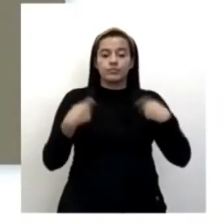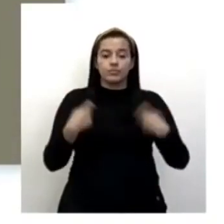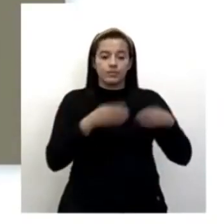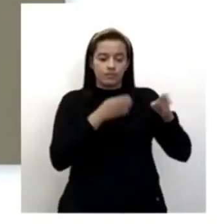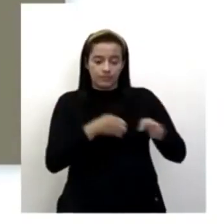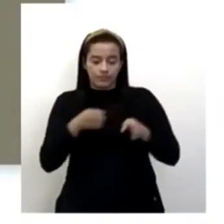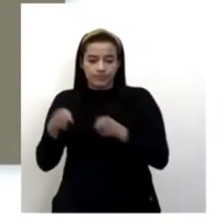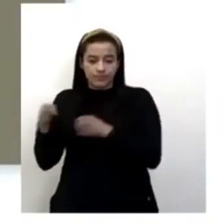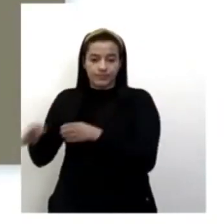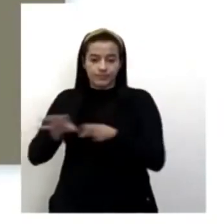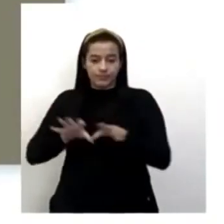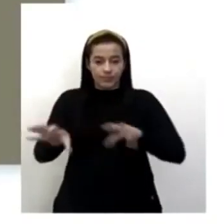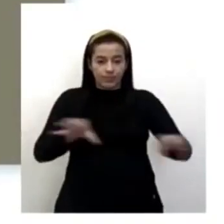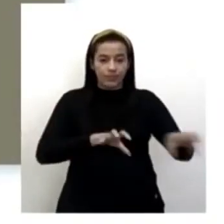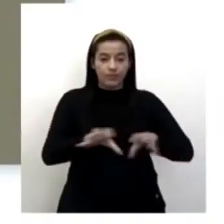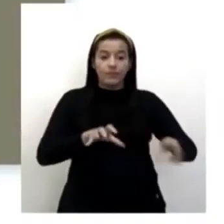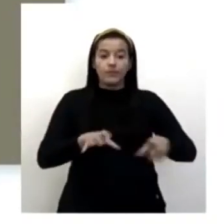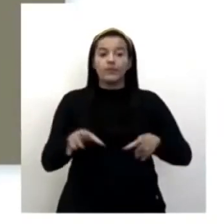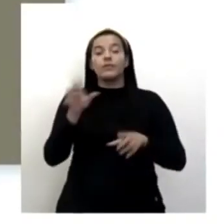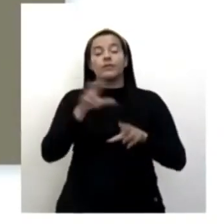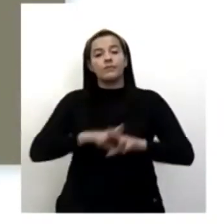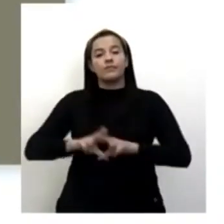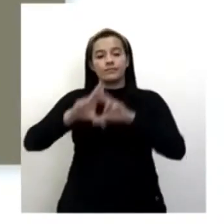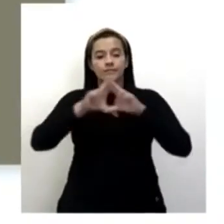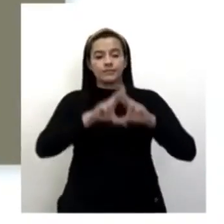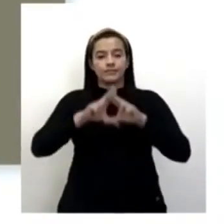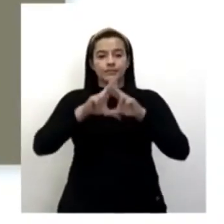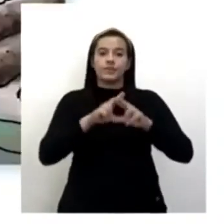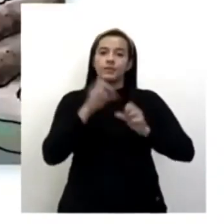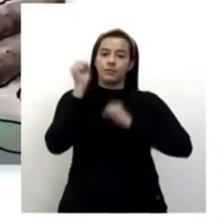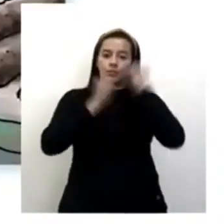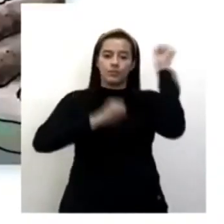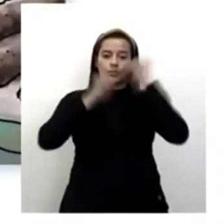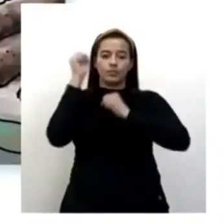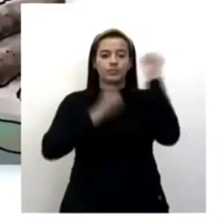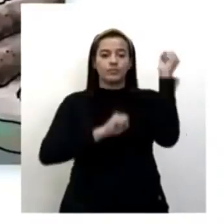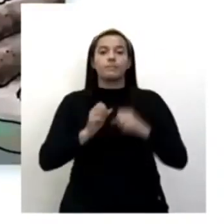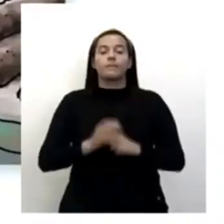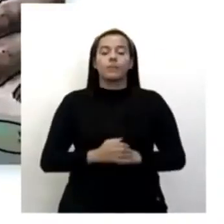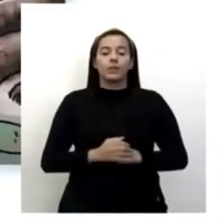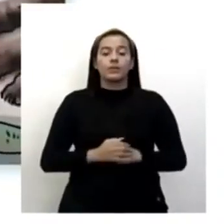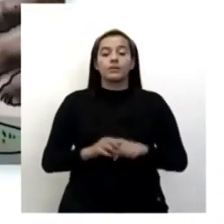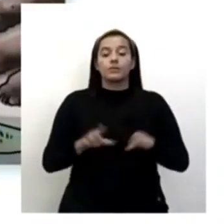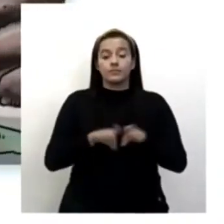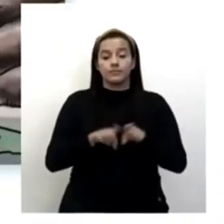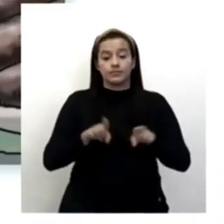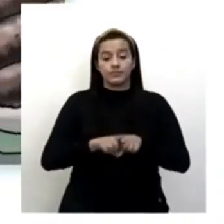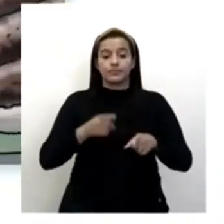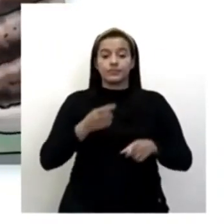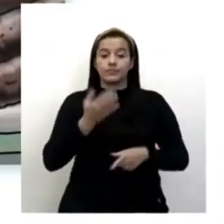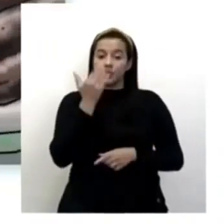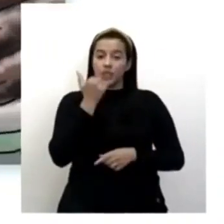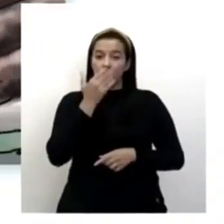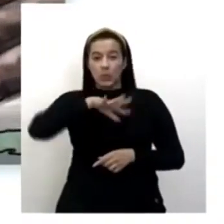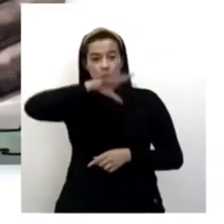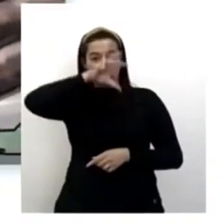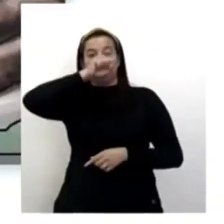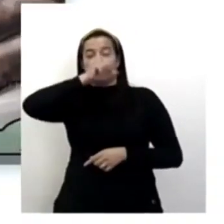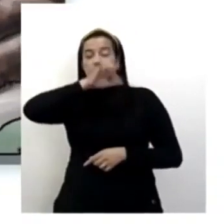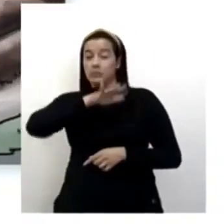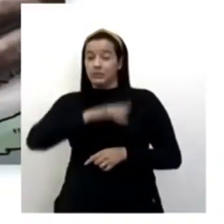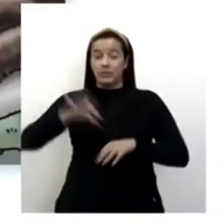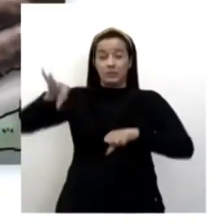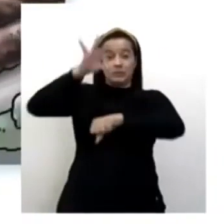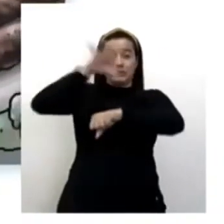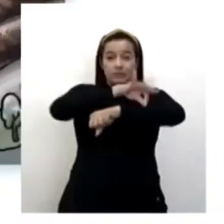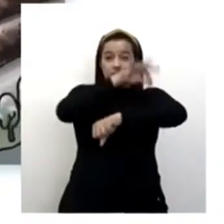correta, para reaproveitamento pelos catadores e pela indústria. A parte orgânica do lixo cheira mal e atrai insetos